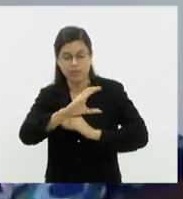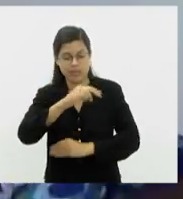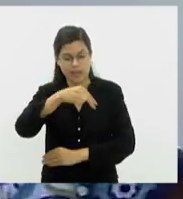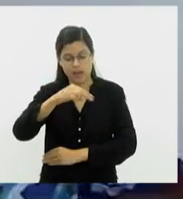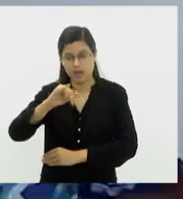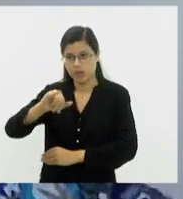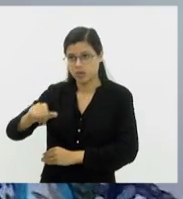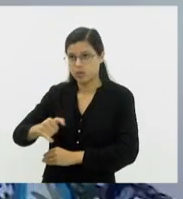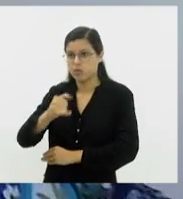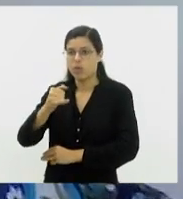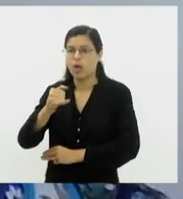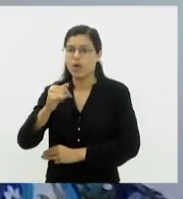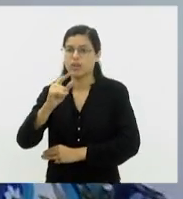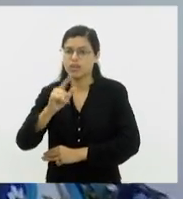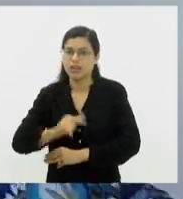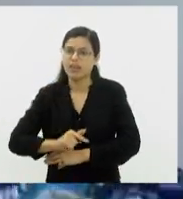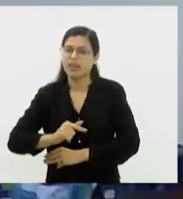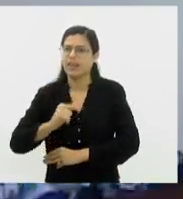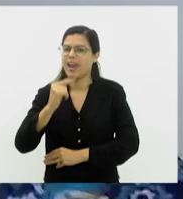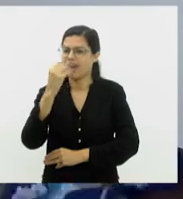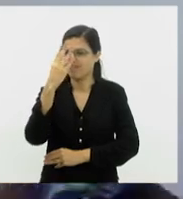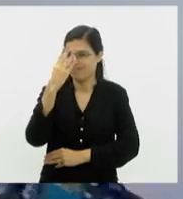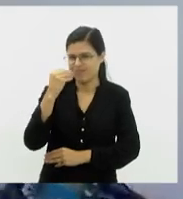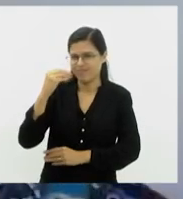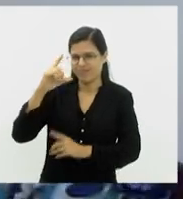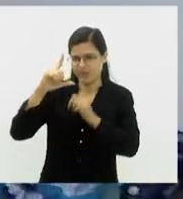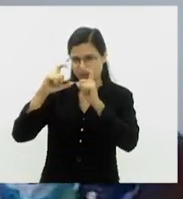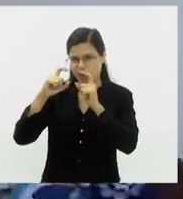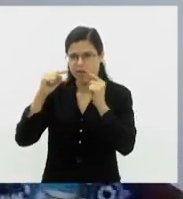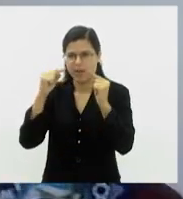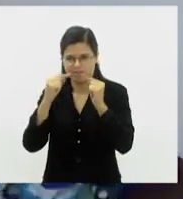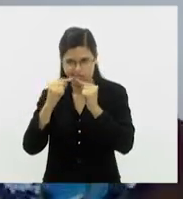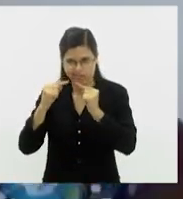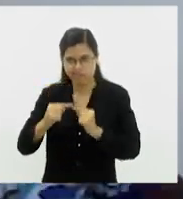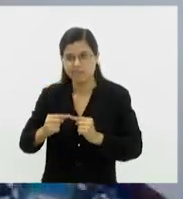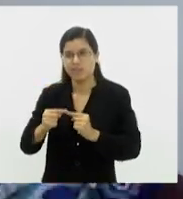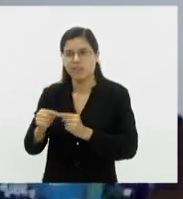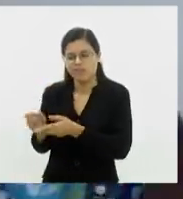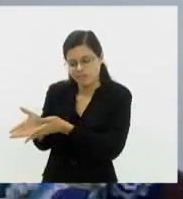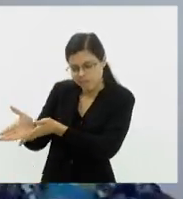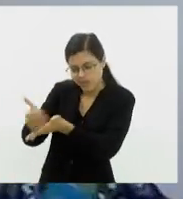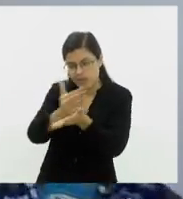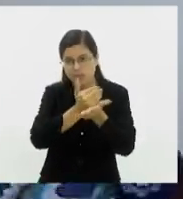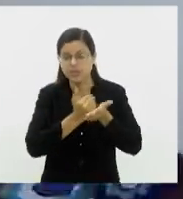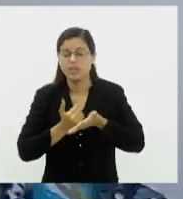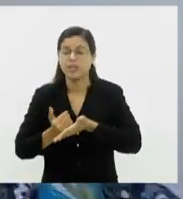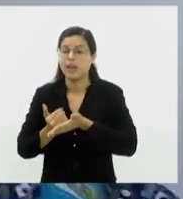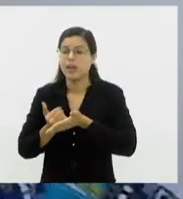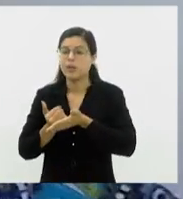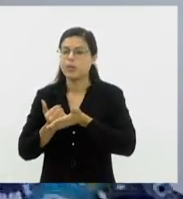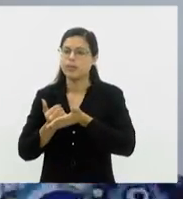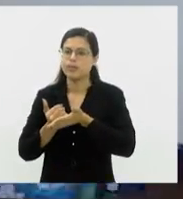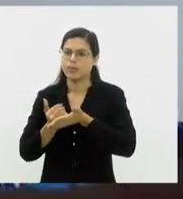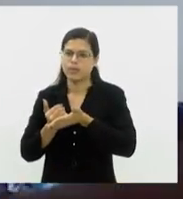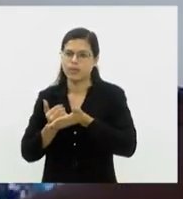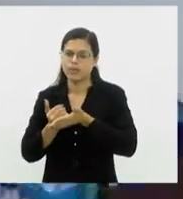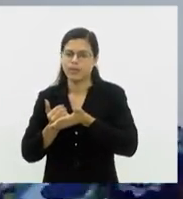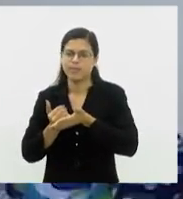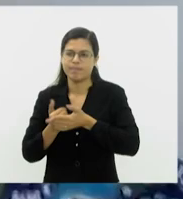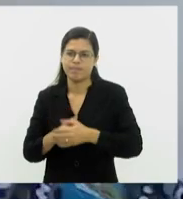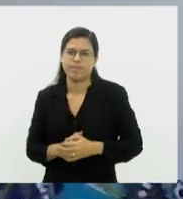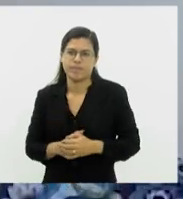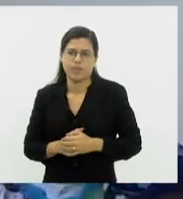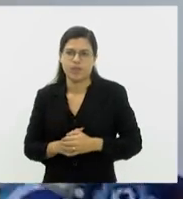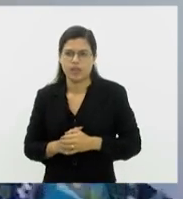são recolhimento de fotografia através de banco de dados de fotografias retiradas eh da dos próprios das